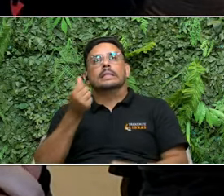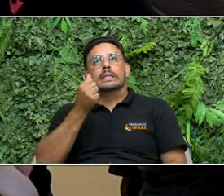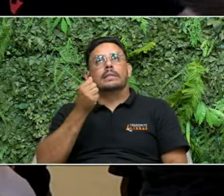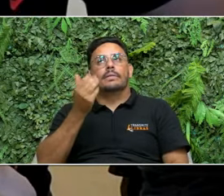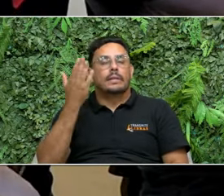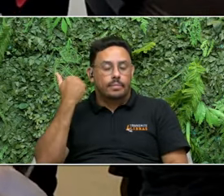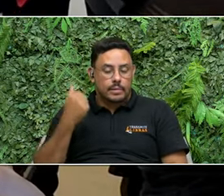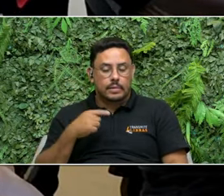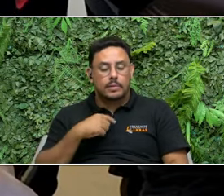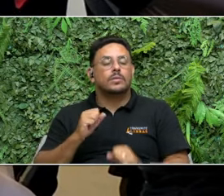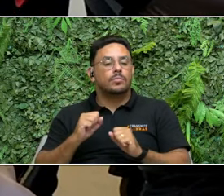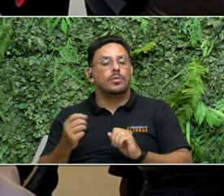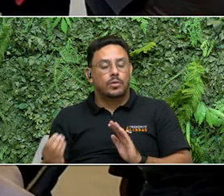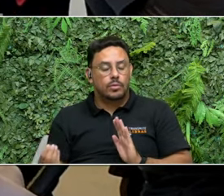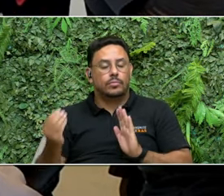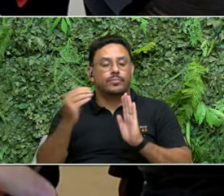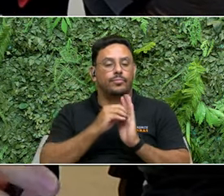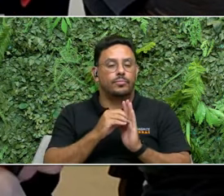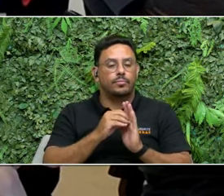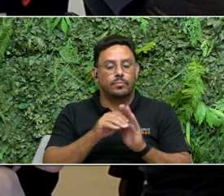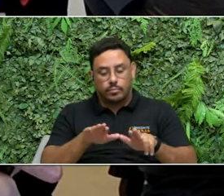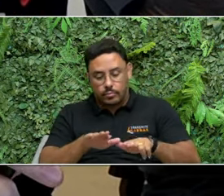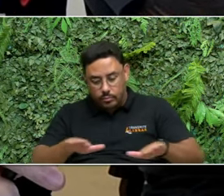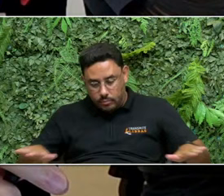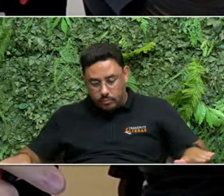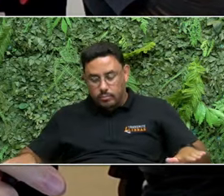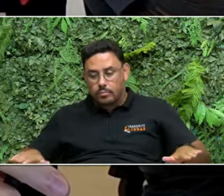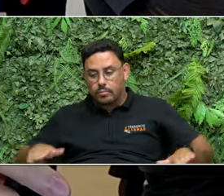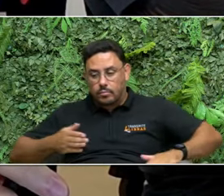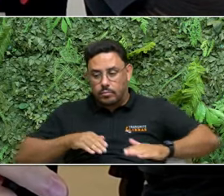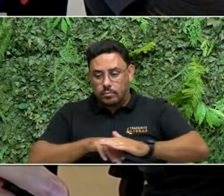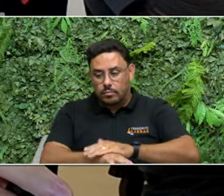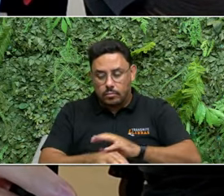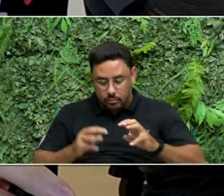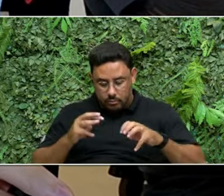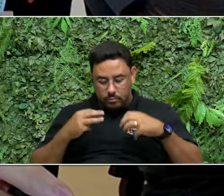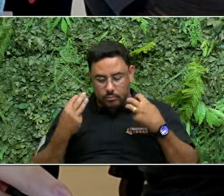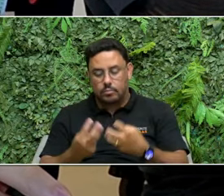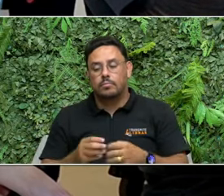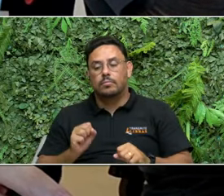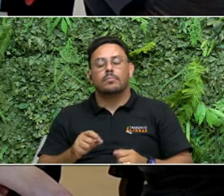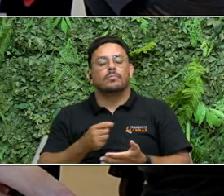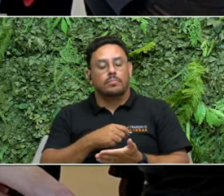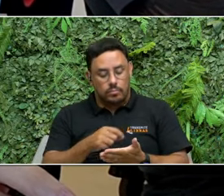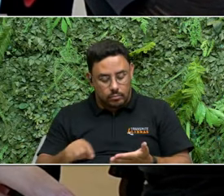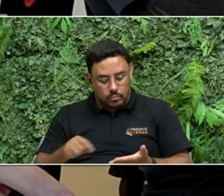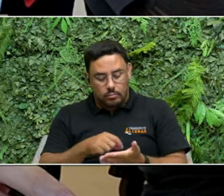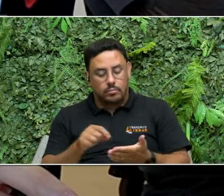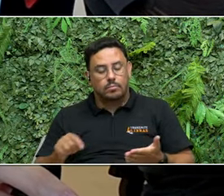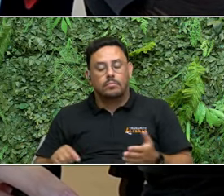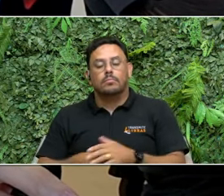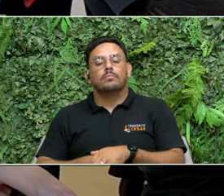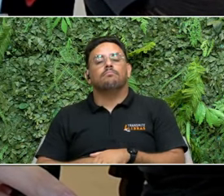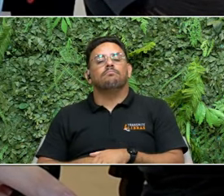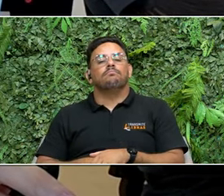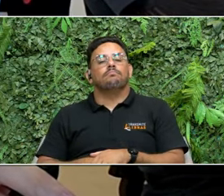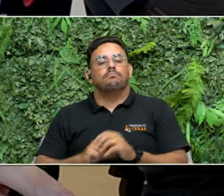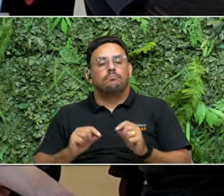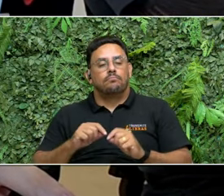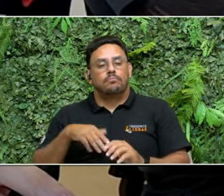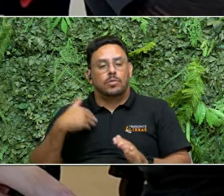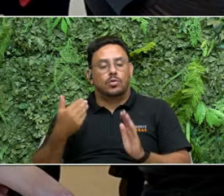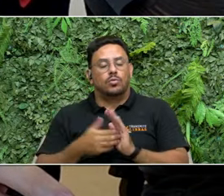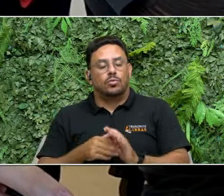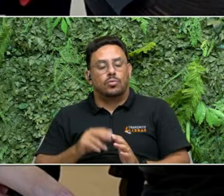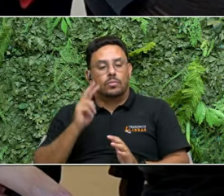até falei no programa de de sexta-feira pode você pode colocar ela no chão no túnel de entrada da arena MRV Você pode escrever ali